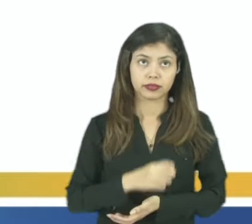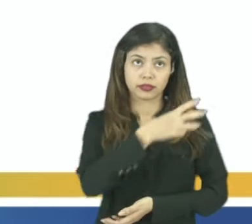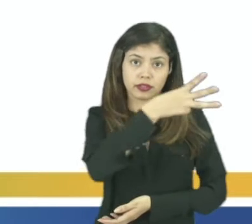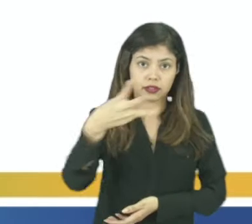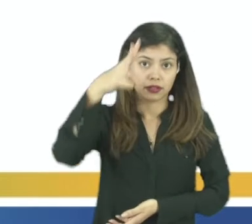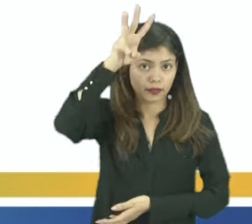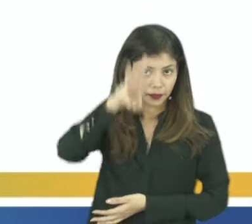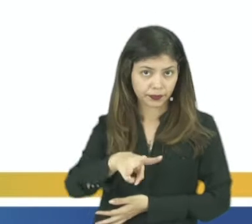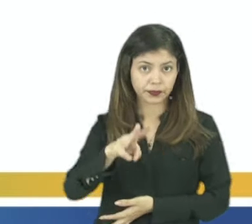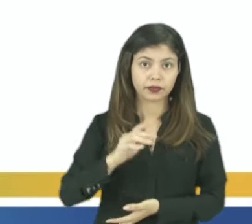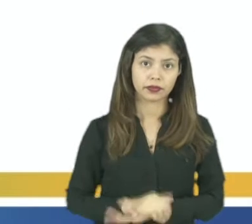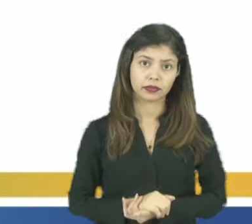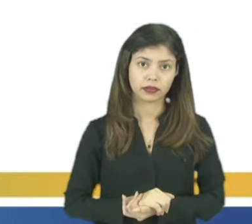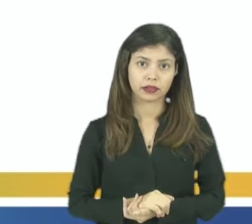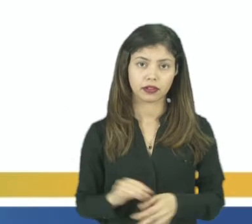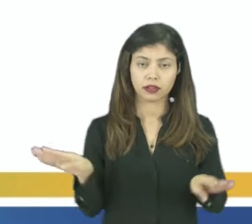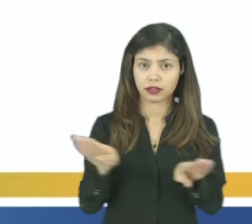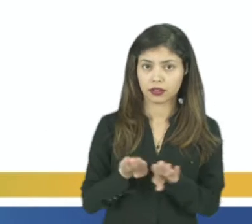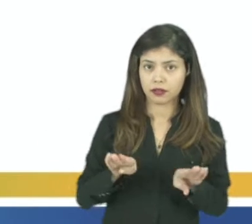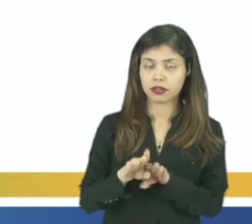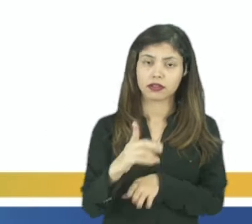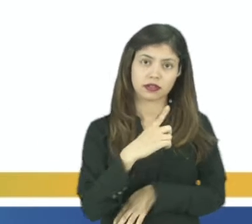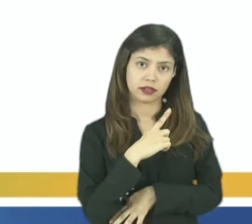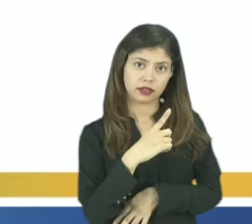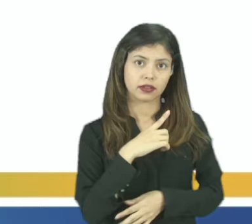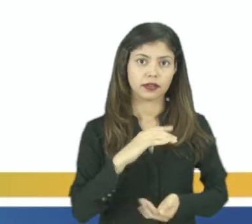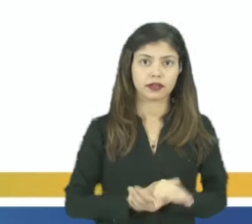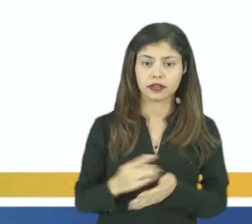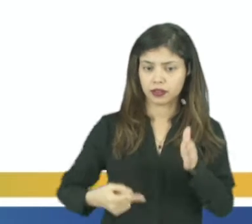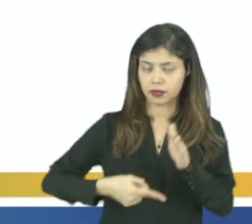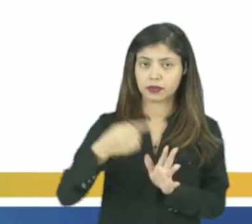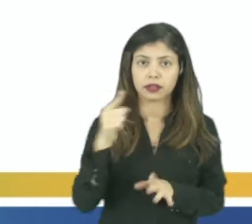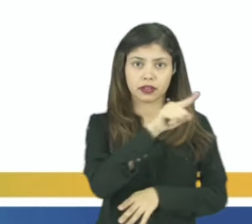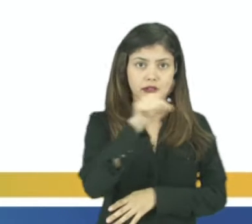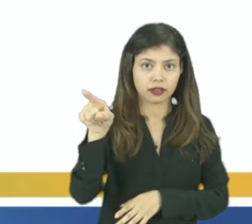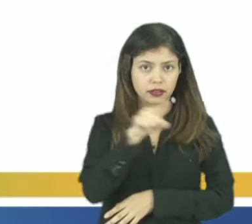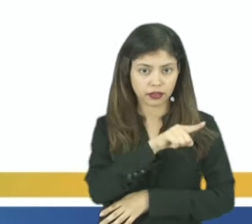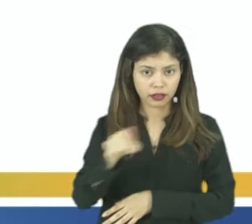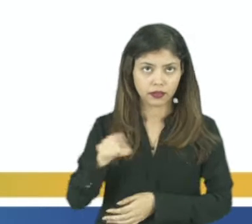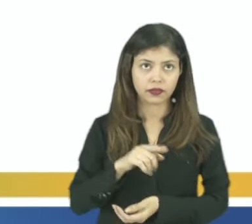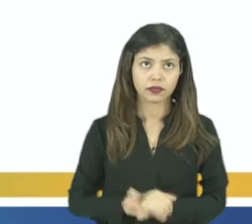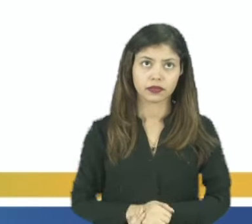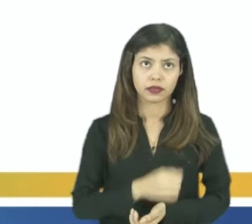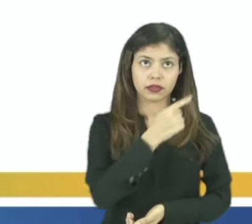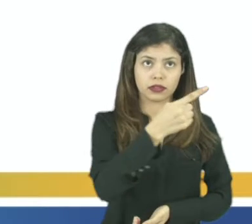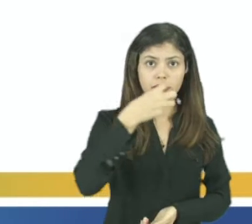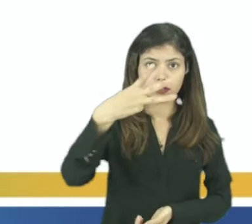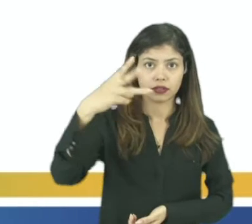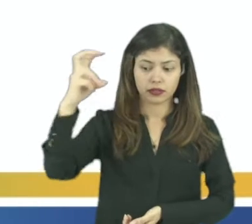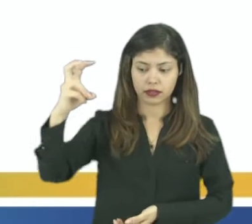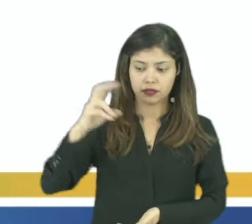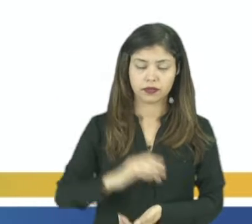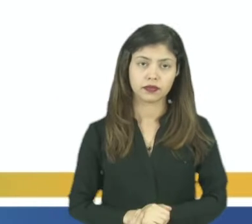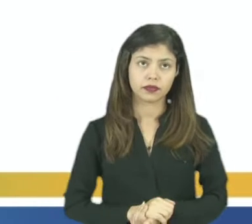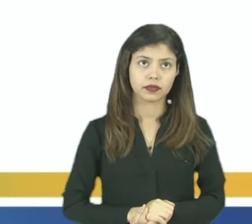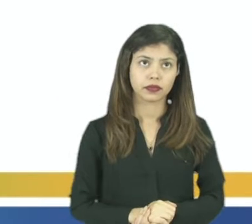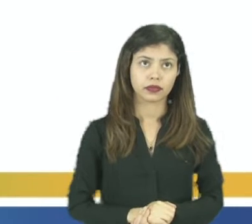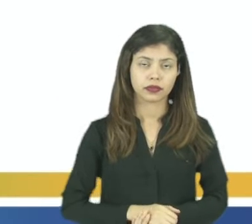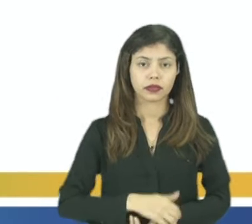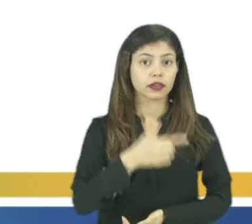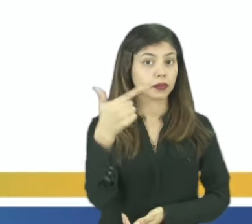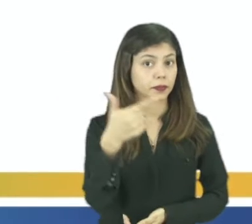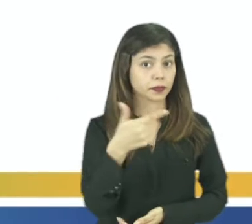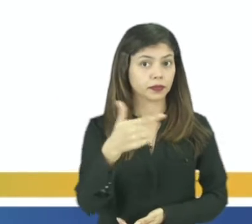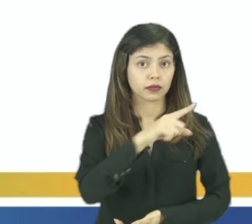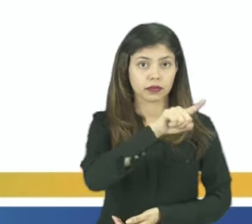linhas, 3 colunas. E aí nós temos os elementos na primeira linha, 1, 3 e o 5. Na segunda